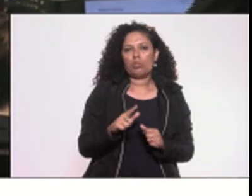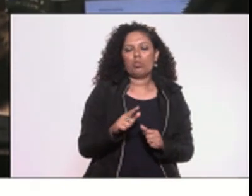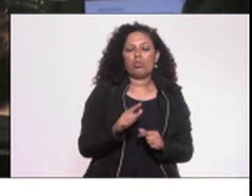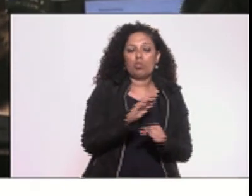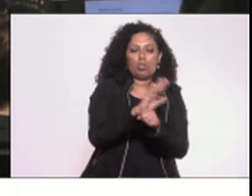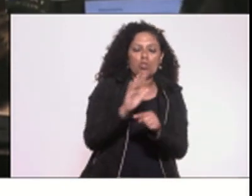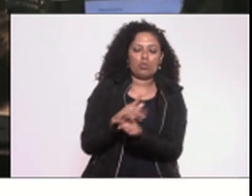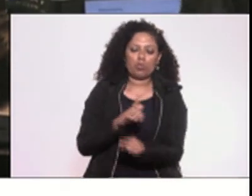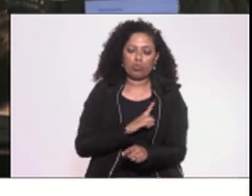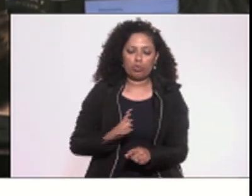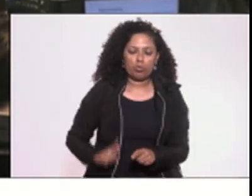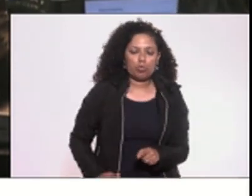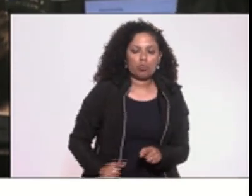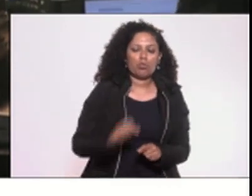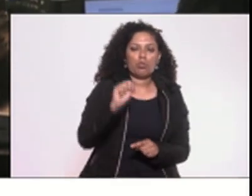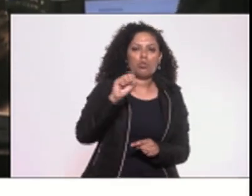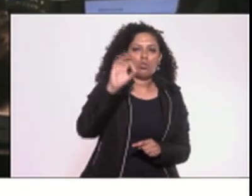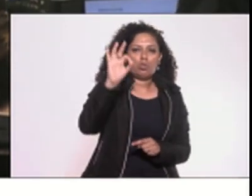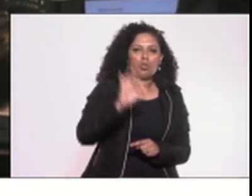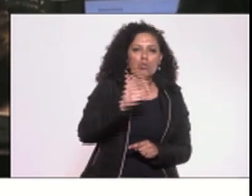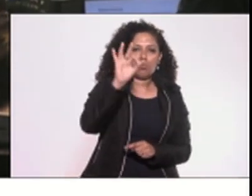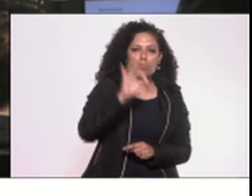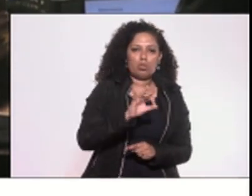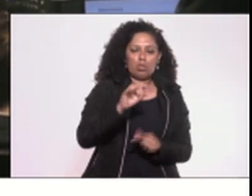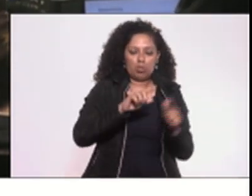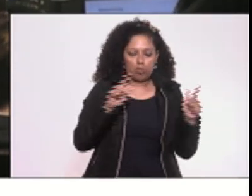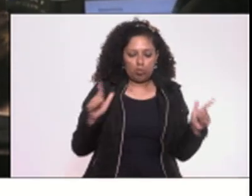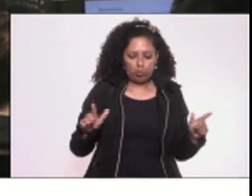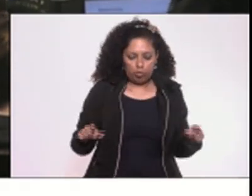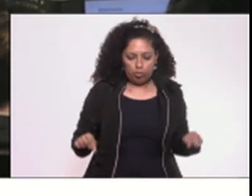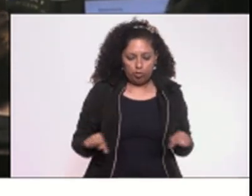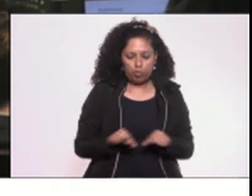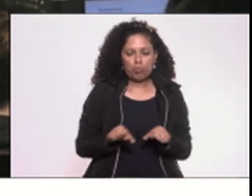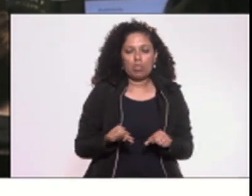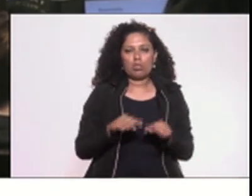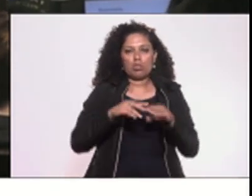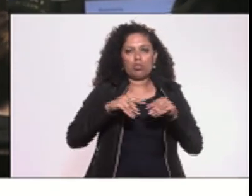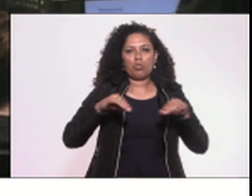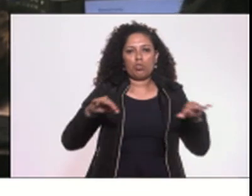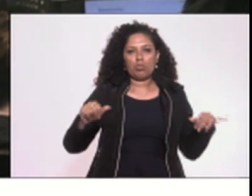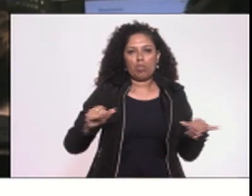públicos 80% de locação do espaço para aterro sanitário. Pode passar.